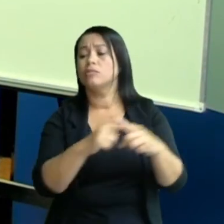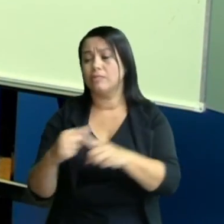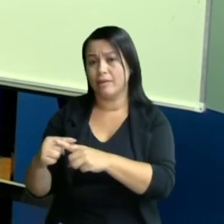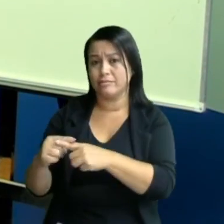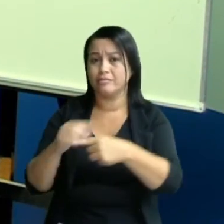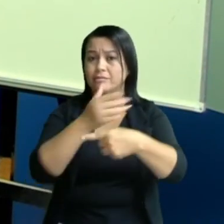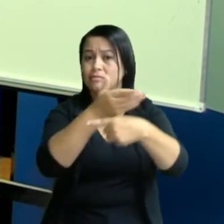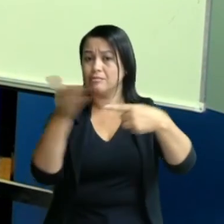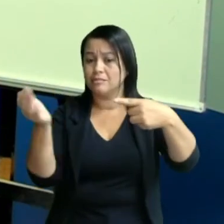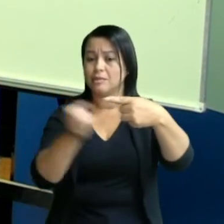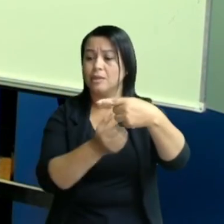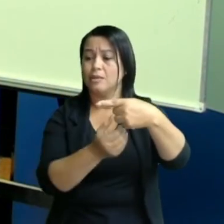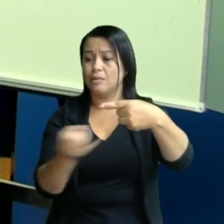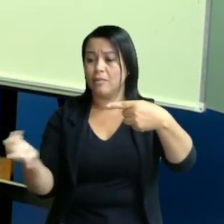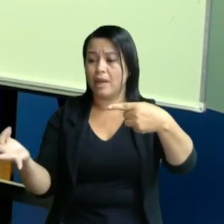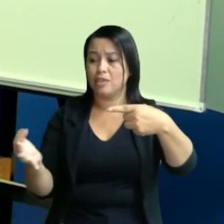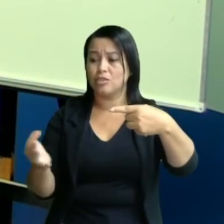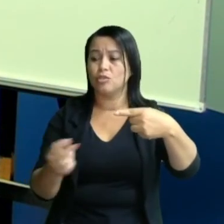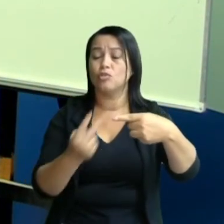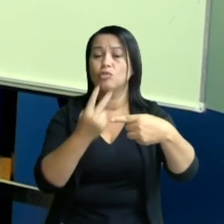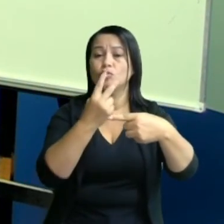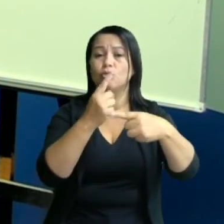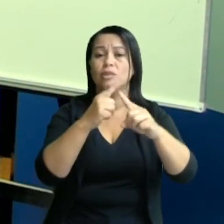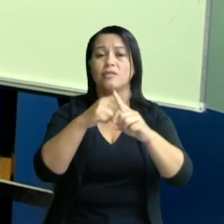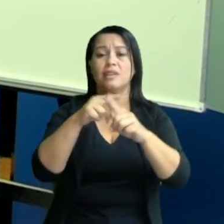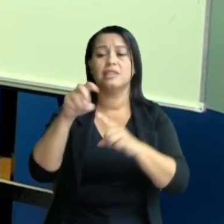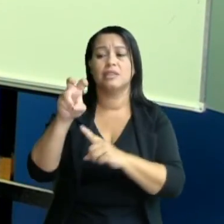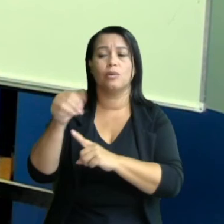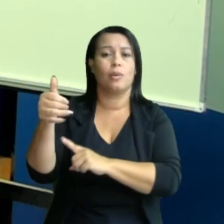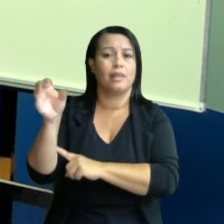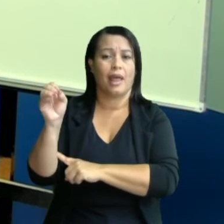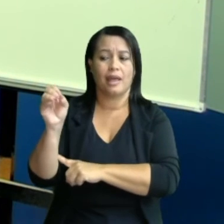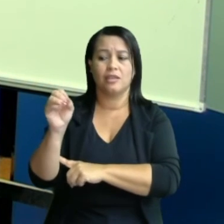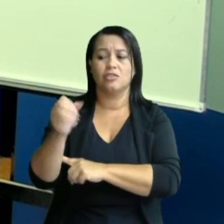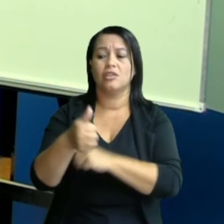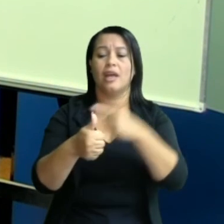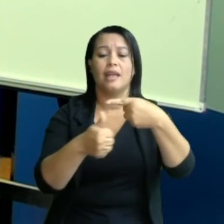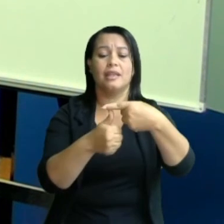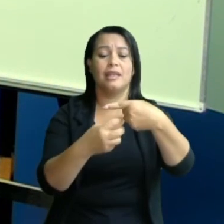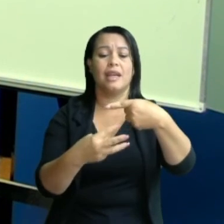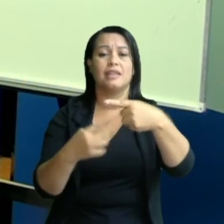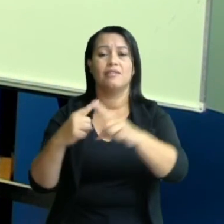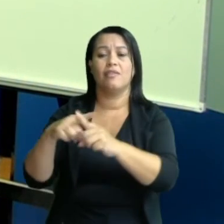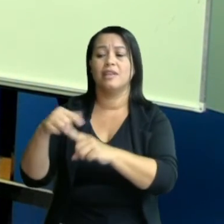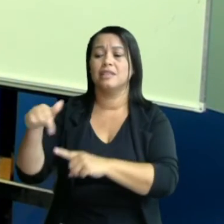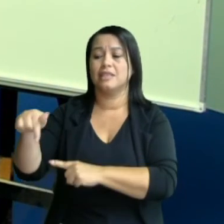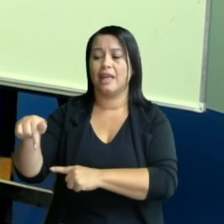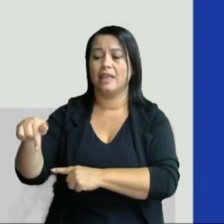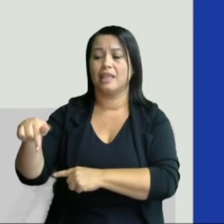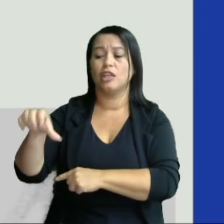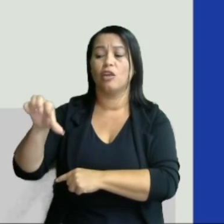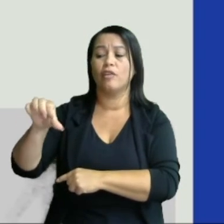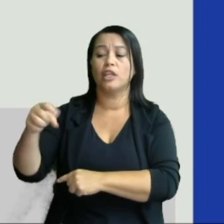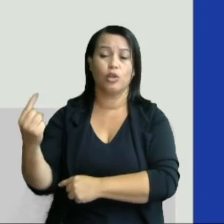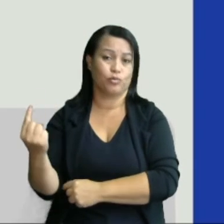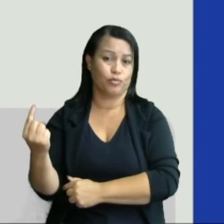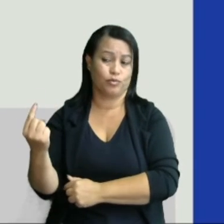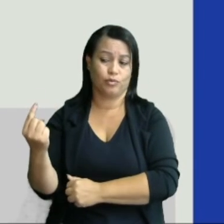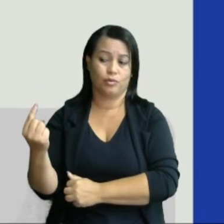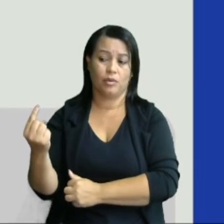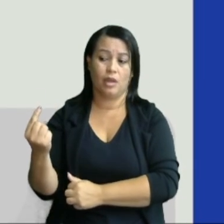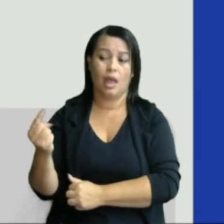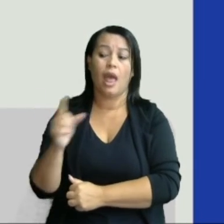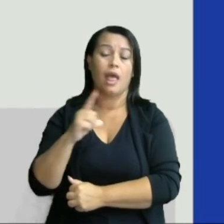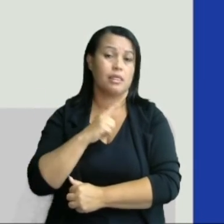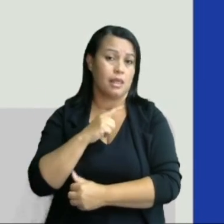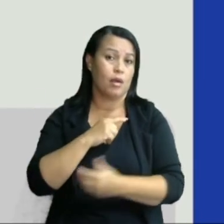multiplica o de baixo, ok? 2 vezes 5, 10. 13 vezes 7, 91.